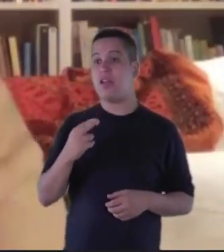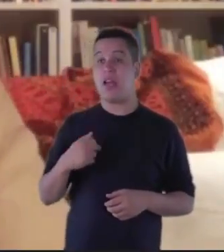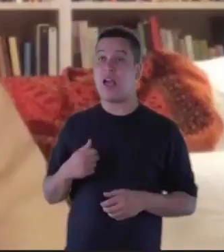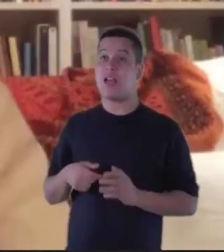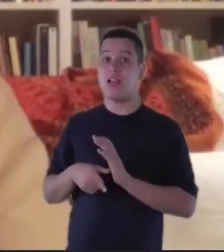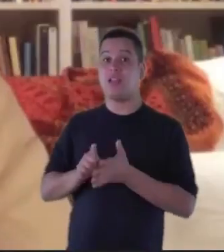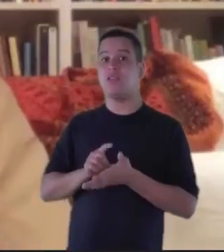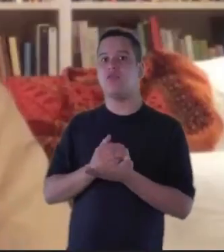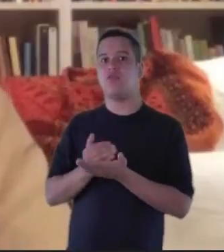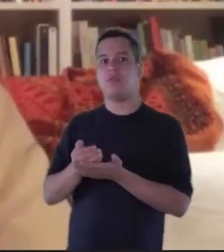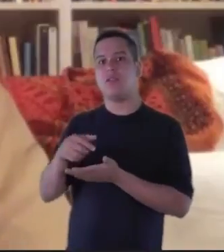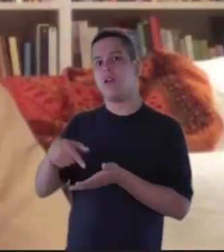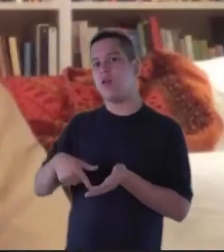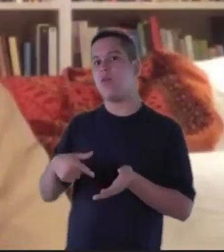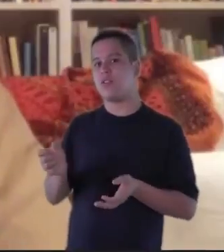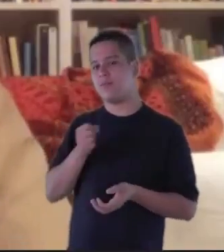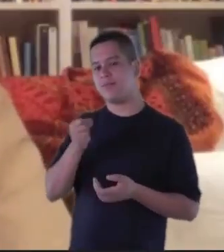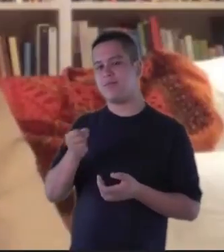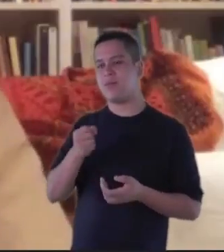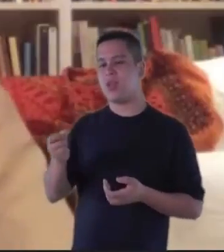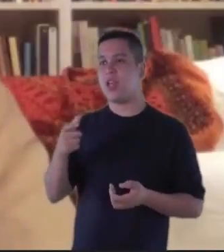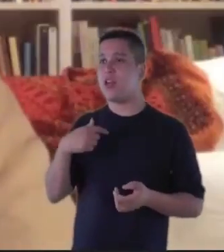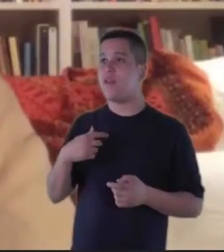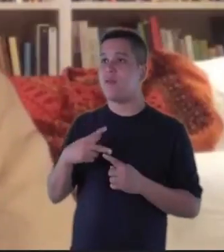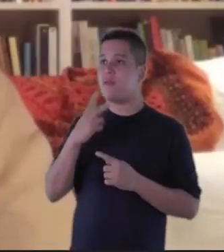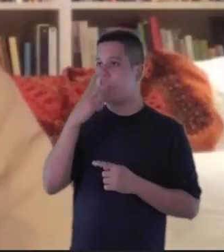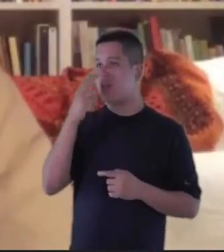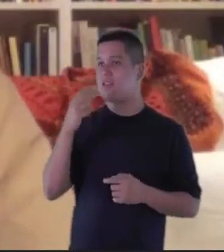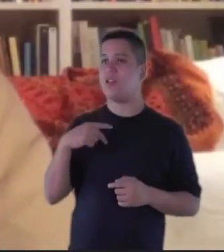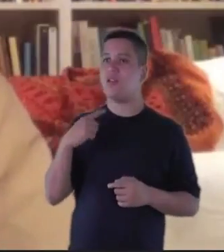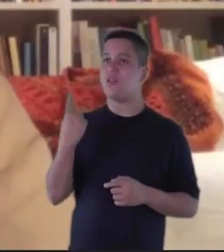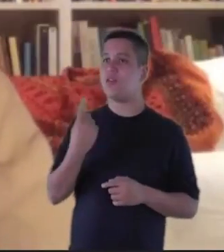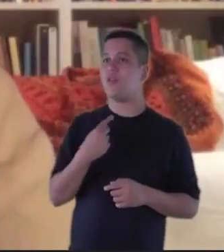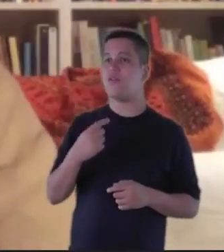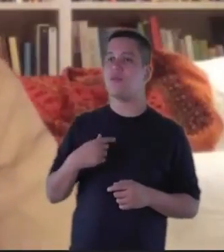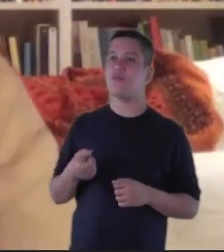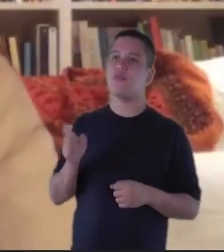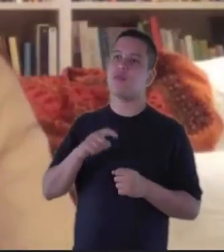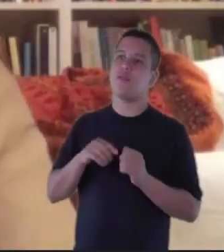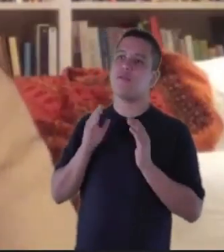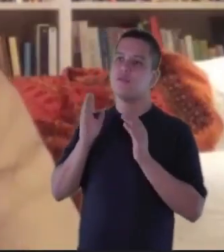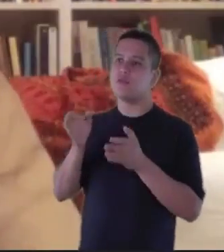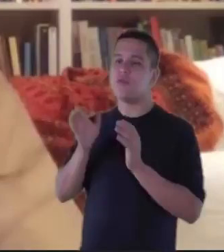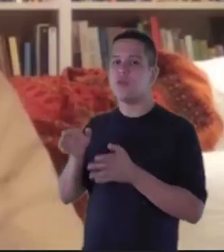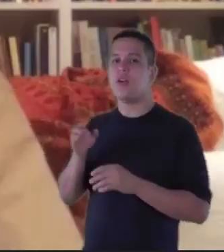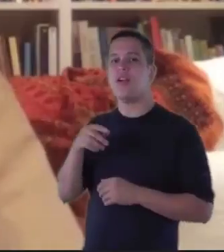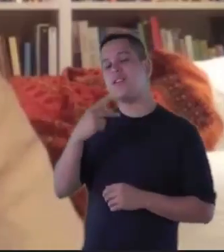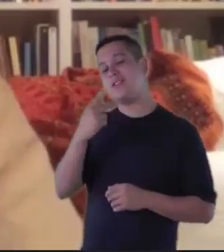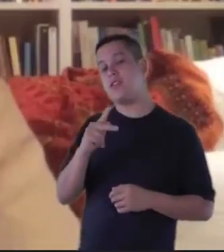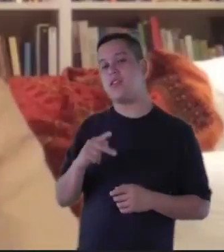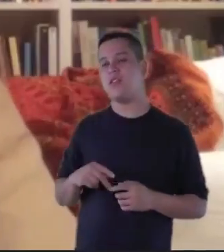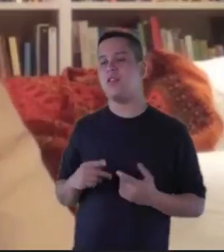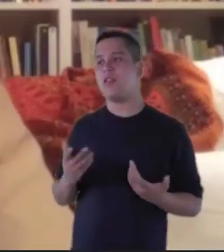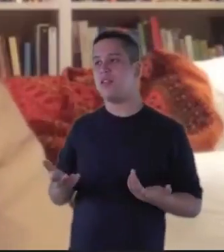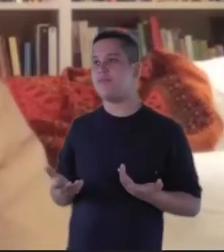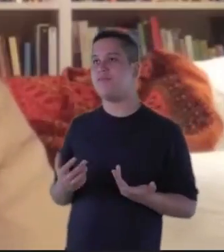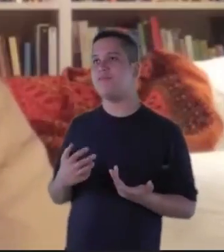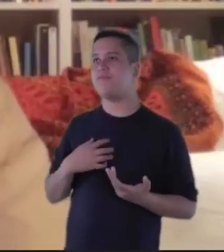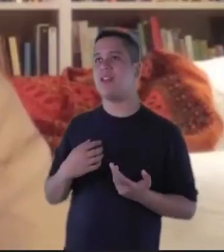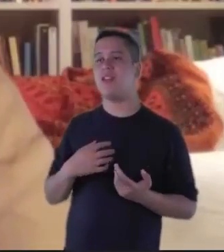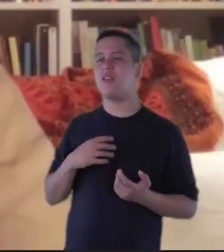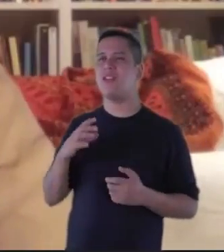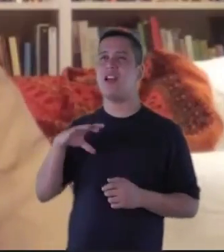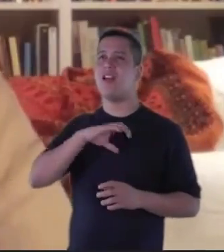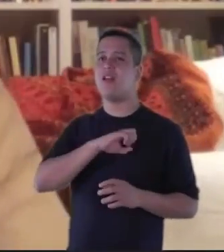ficou muito em contato, assim, de novo com o Drummond e muito muito apaixonado, muito pirado, assim, com a obra